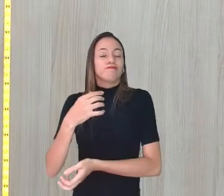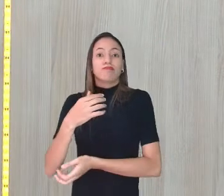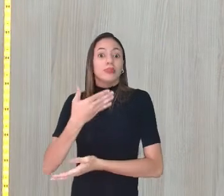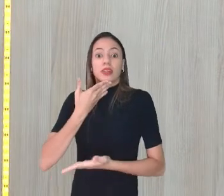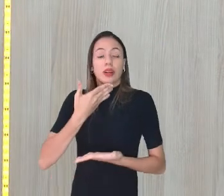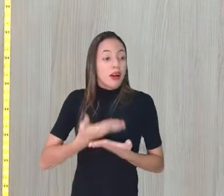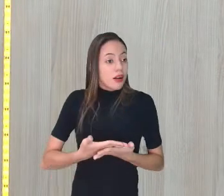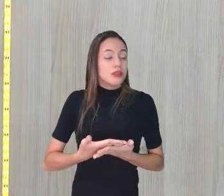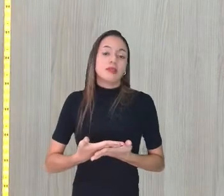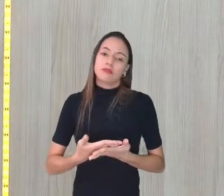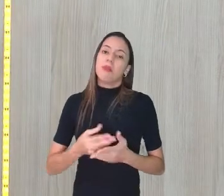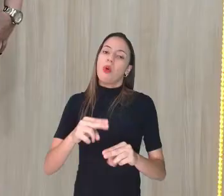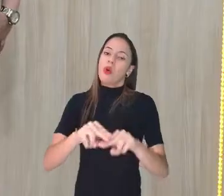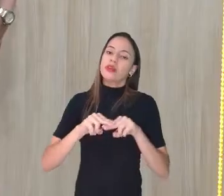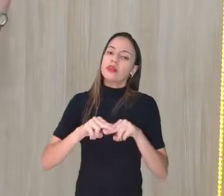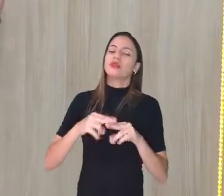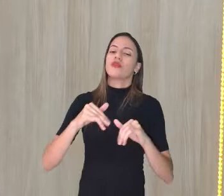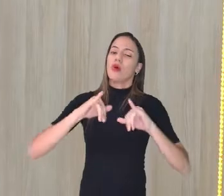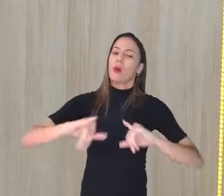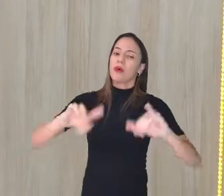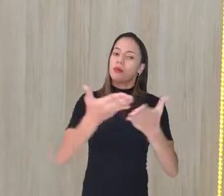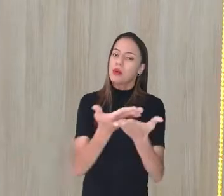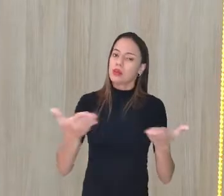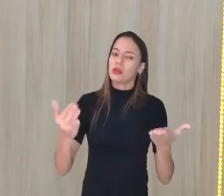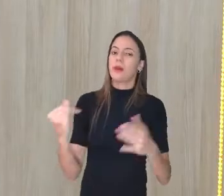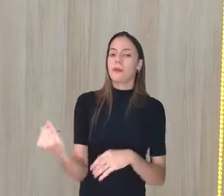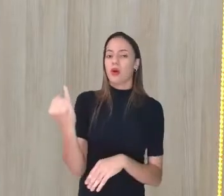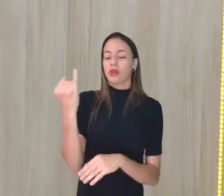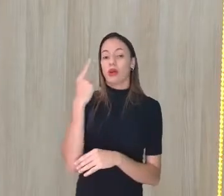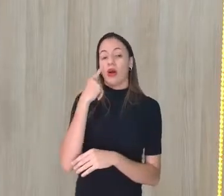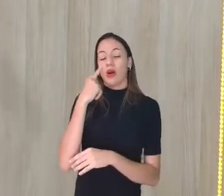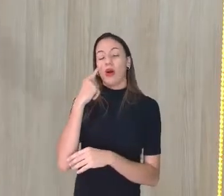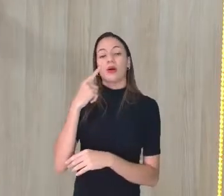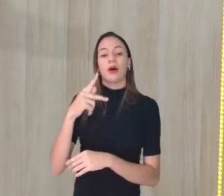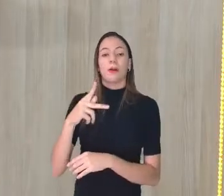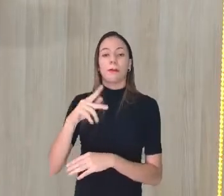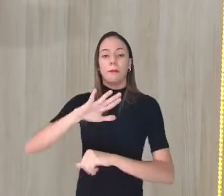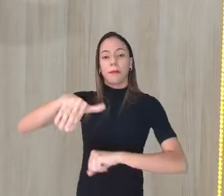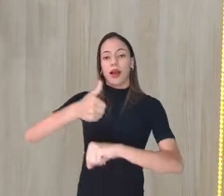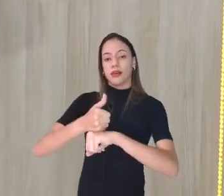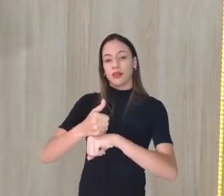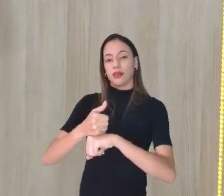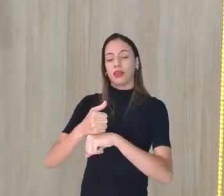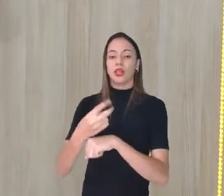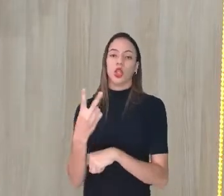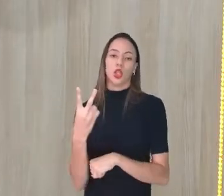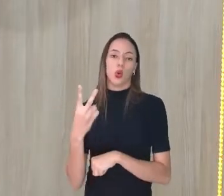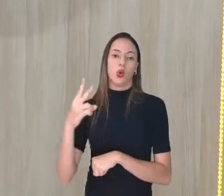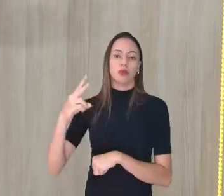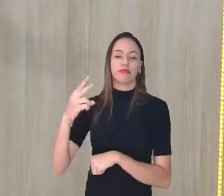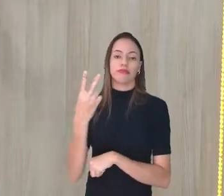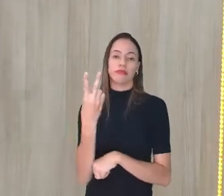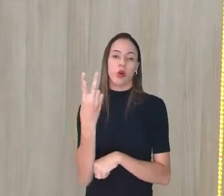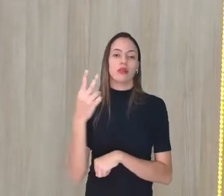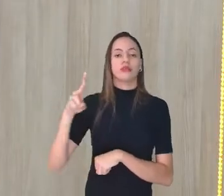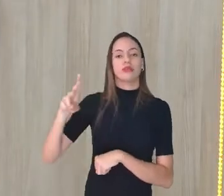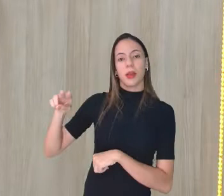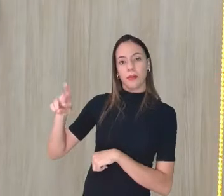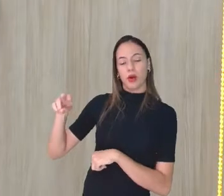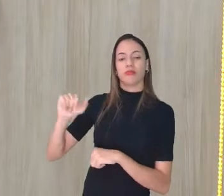gente chama atenção. Pois é. E no Parque Estadual de Dois Irmãos, aquela área ali de Dois Irmãos, aquela mata que tem toda